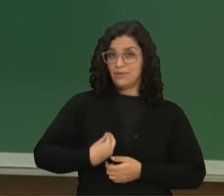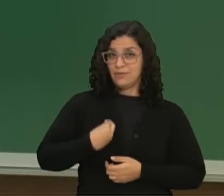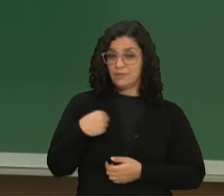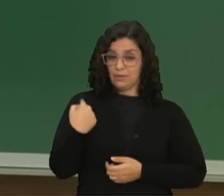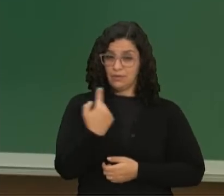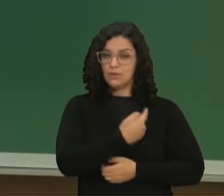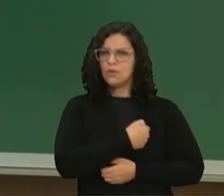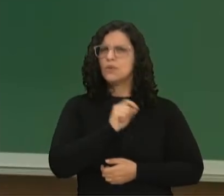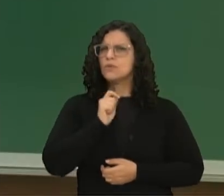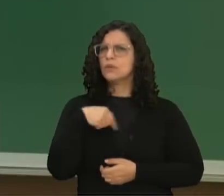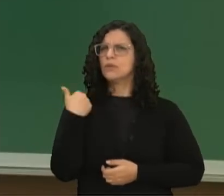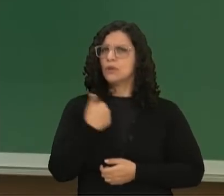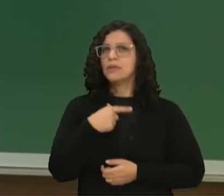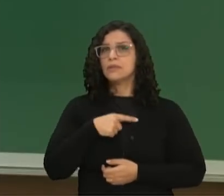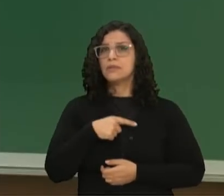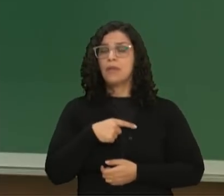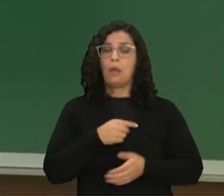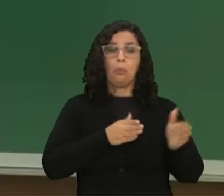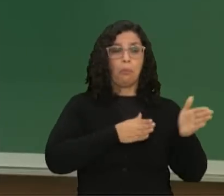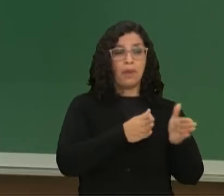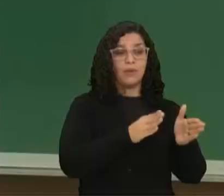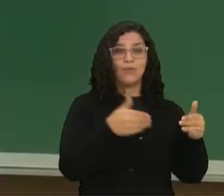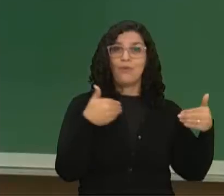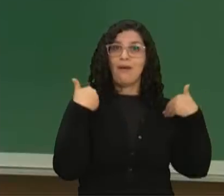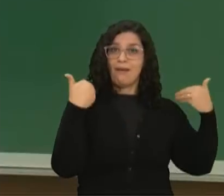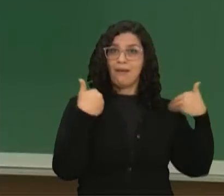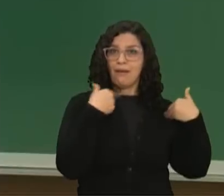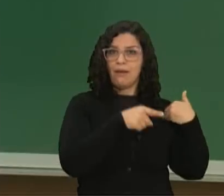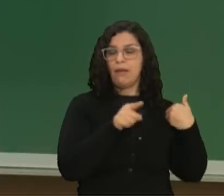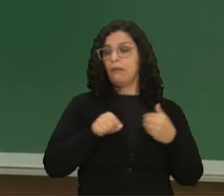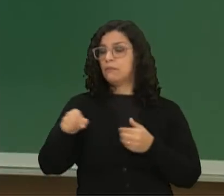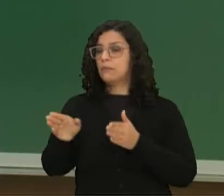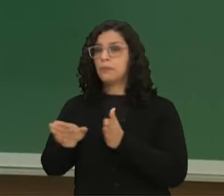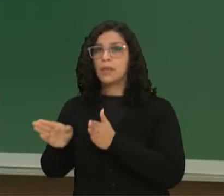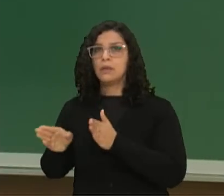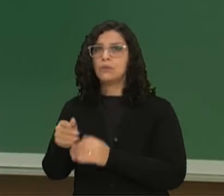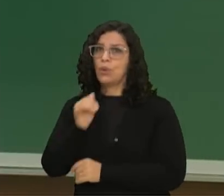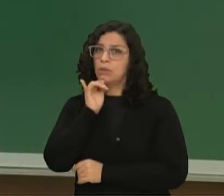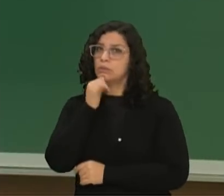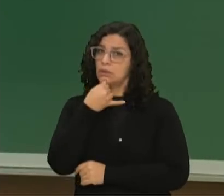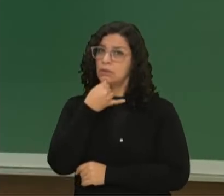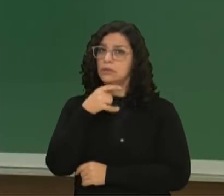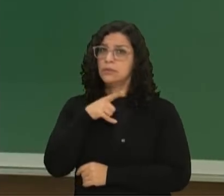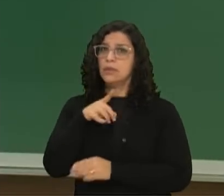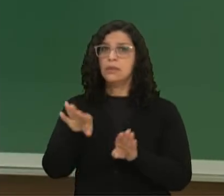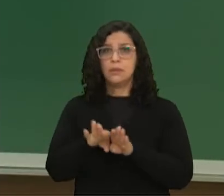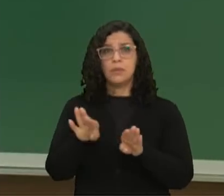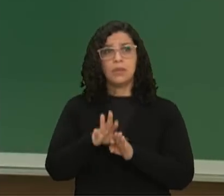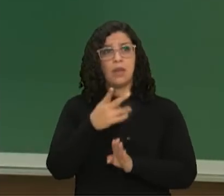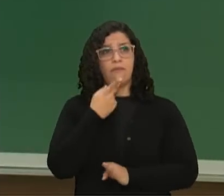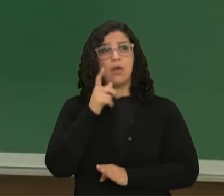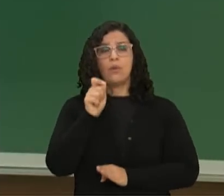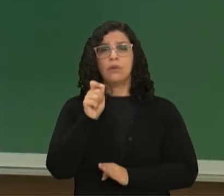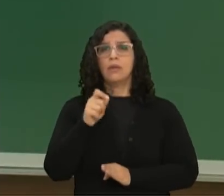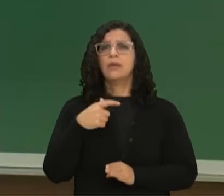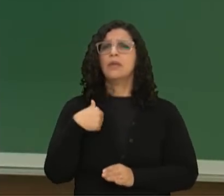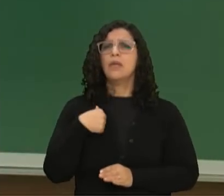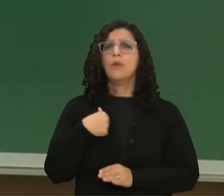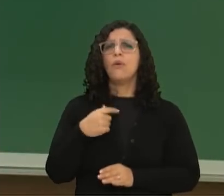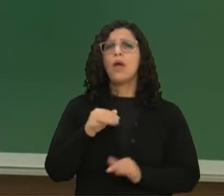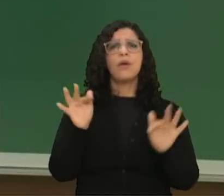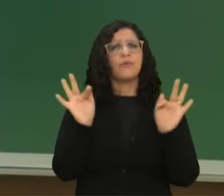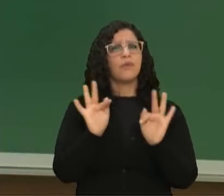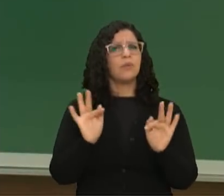nossa vida, nós temos momentos de alegria, nós temos momentos de tristeza, né? Então, ele diz assim, ó, quando ele diz, eu não